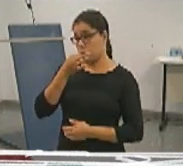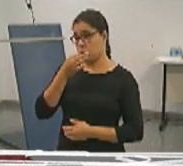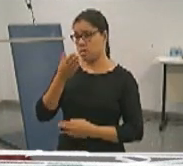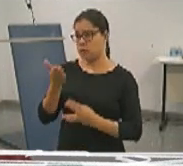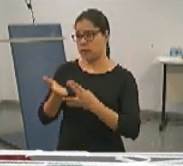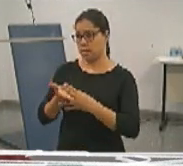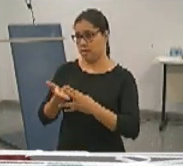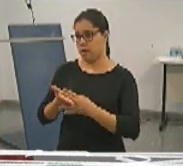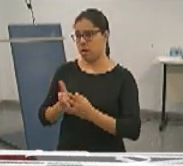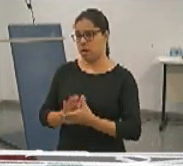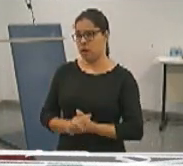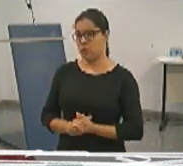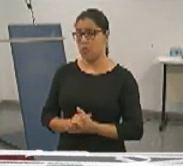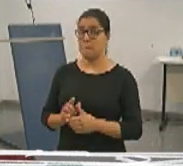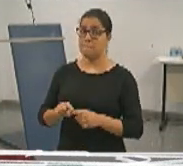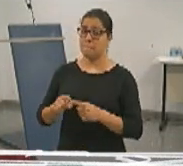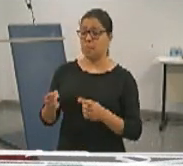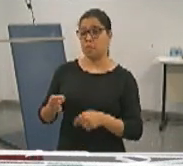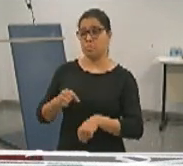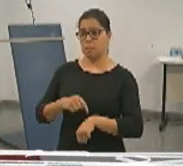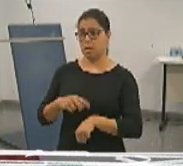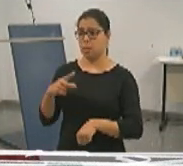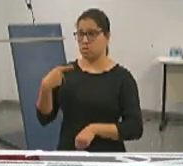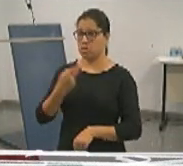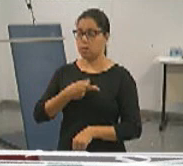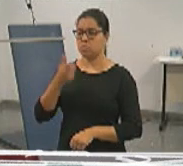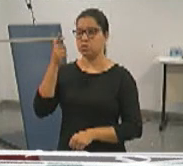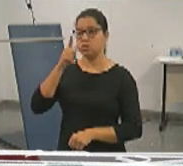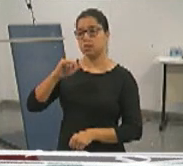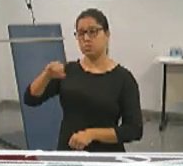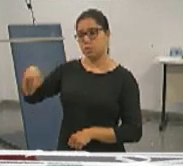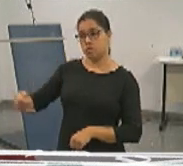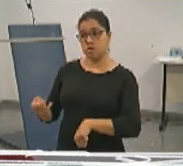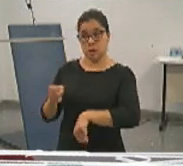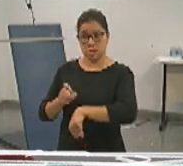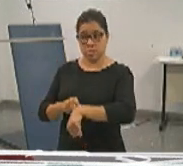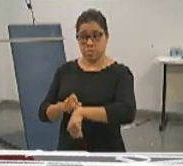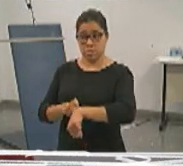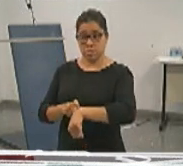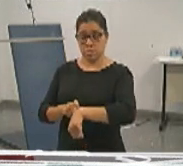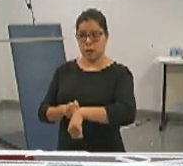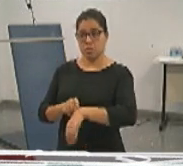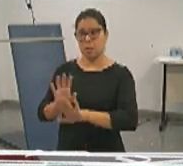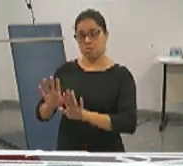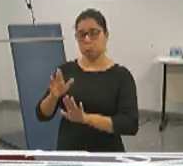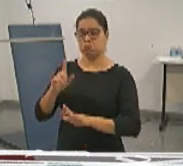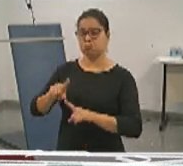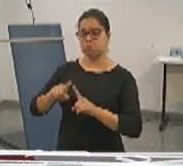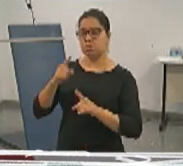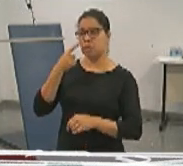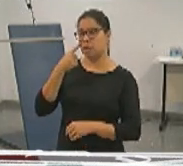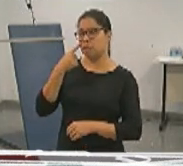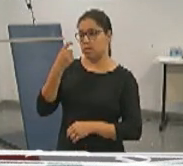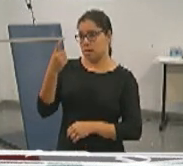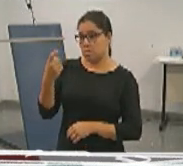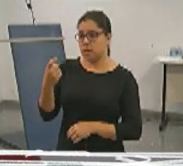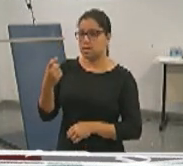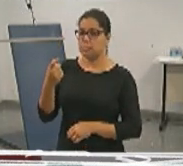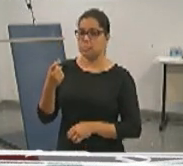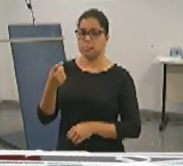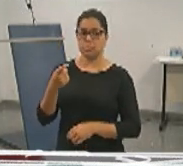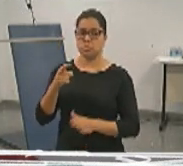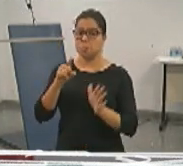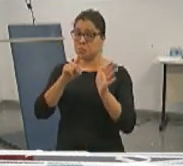mas por uma questão de aproveitamento, eu acredito que talvez seja mais interessante darmos conta de mais algumas